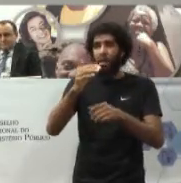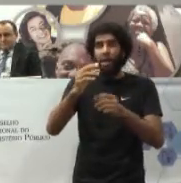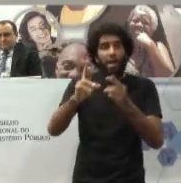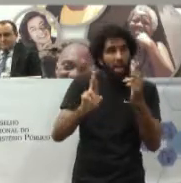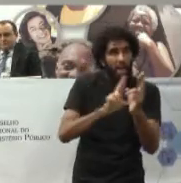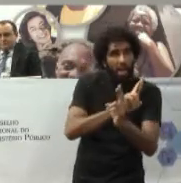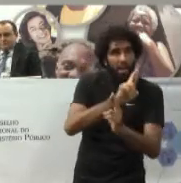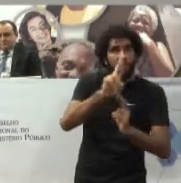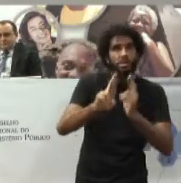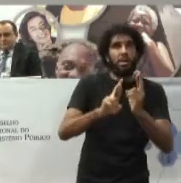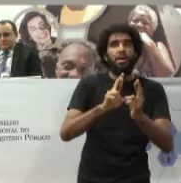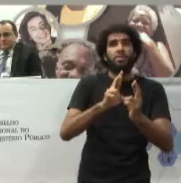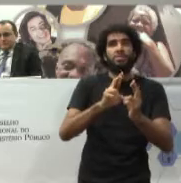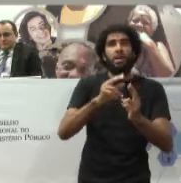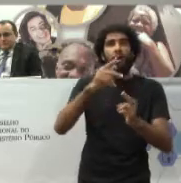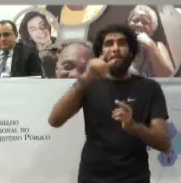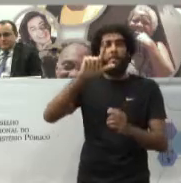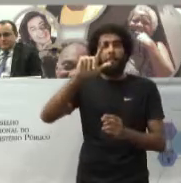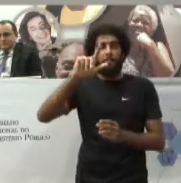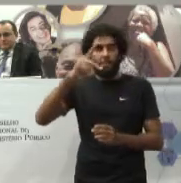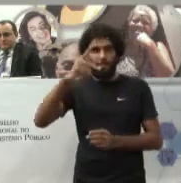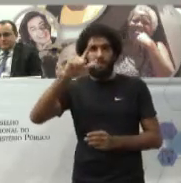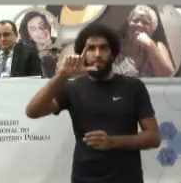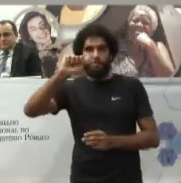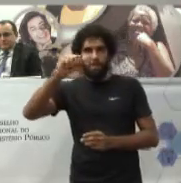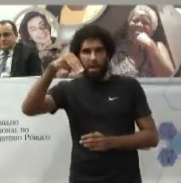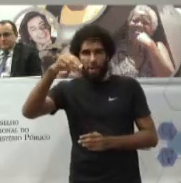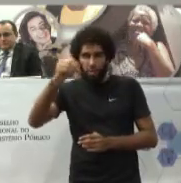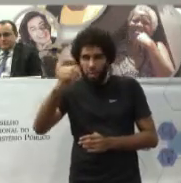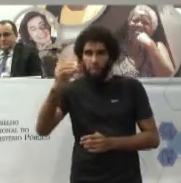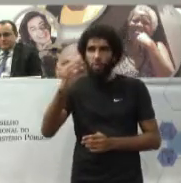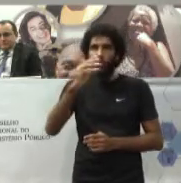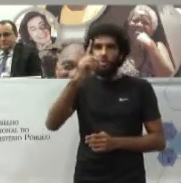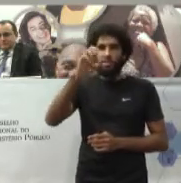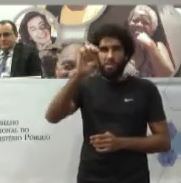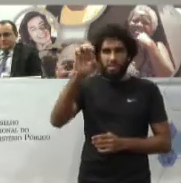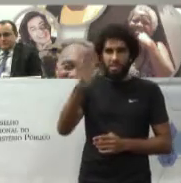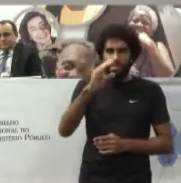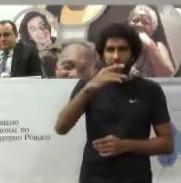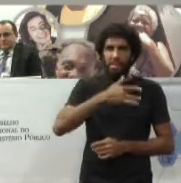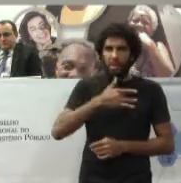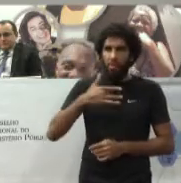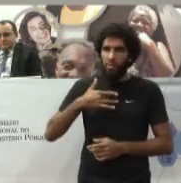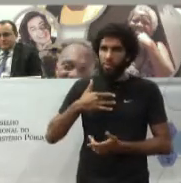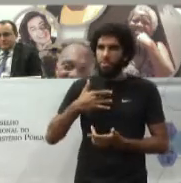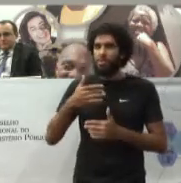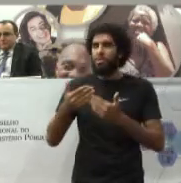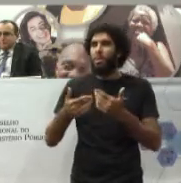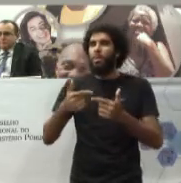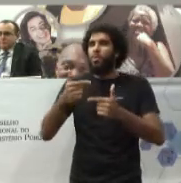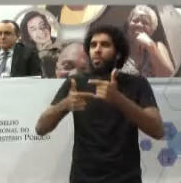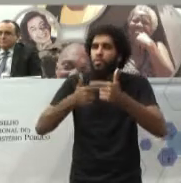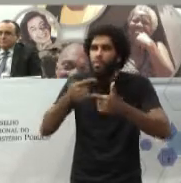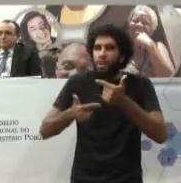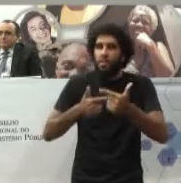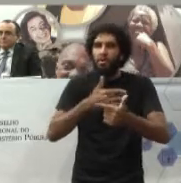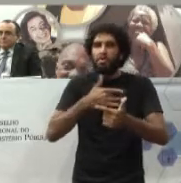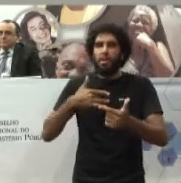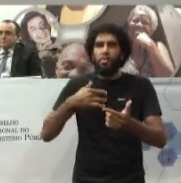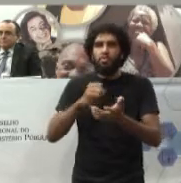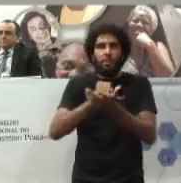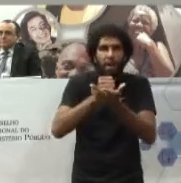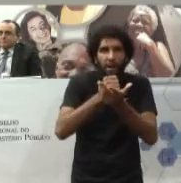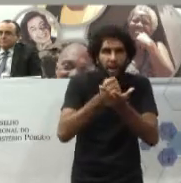com o plano de saúde então a compreender a partir da atividade econômica farmácia